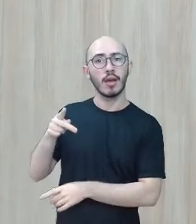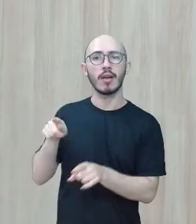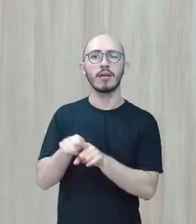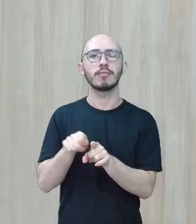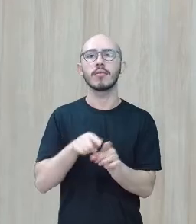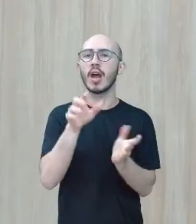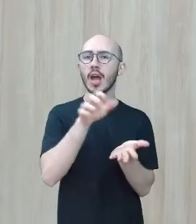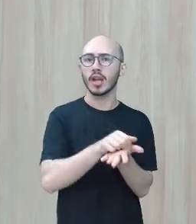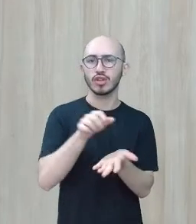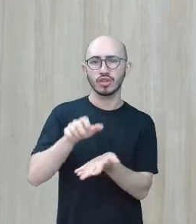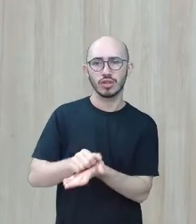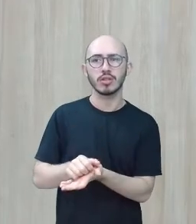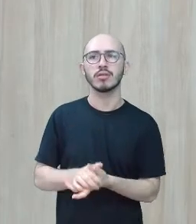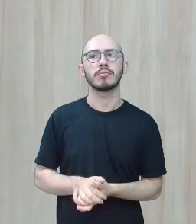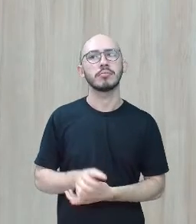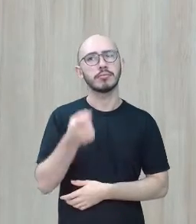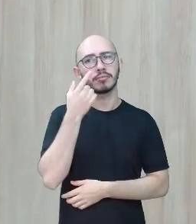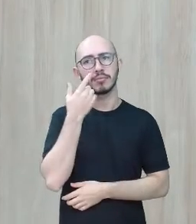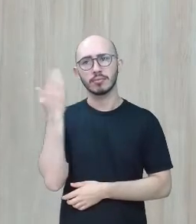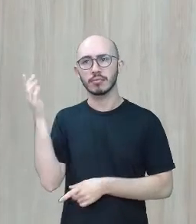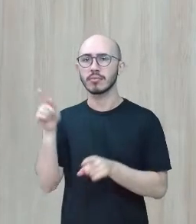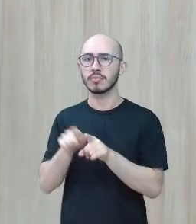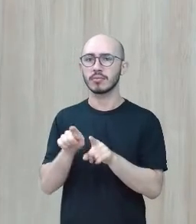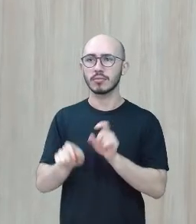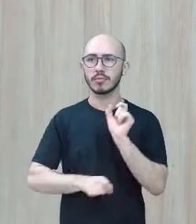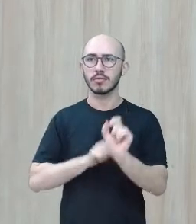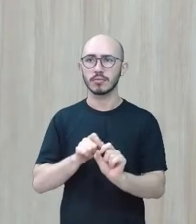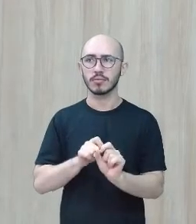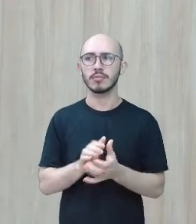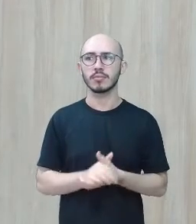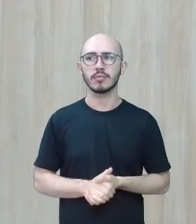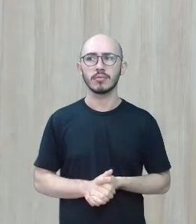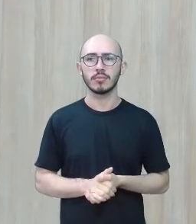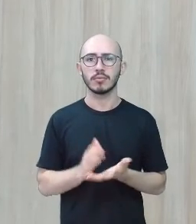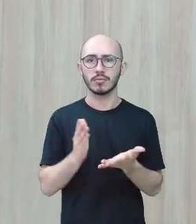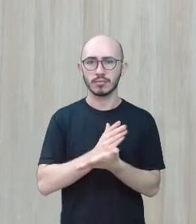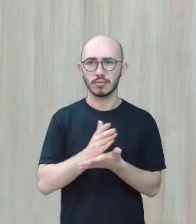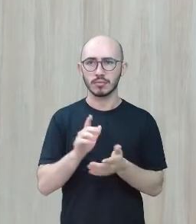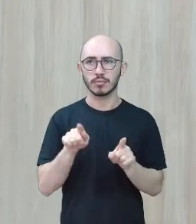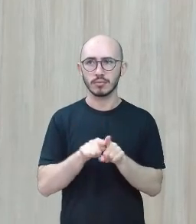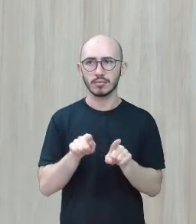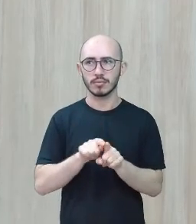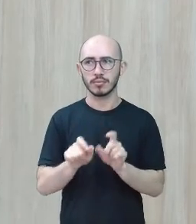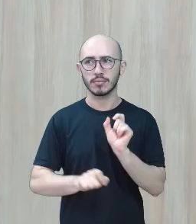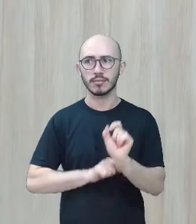sua vida. Isso aqui que eu fiz também é uma mini biografia.